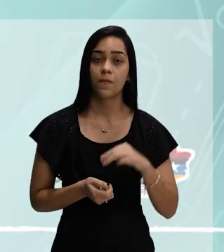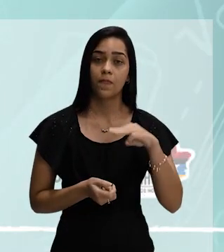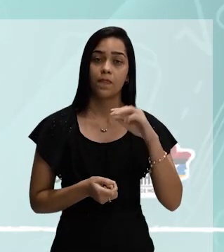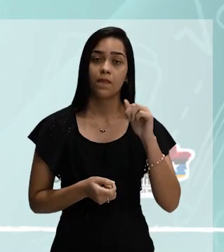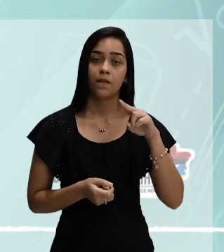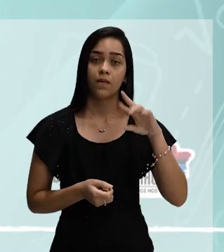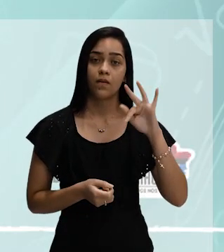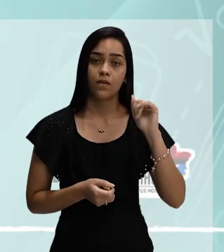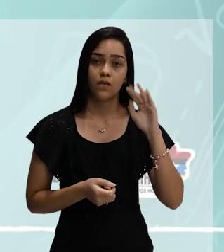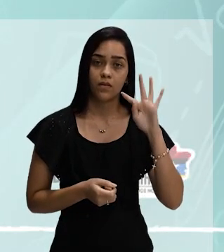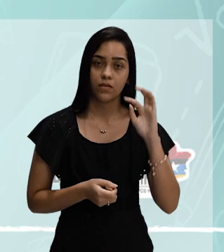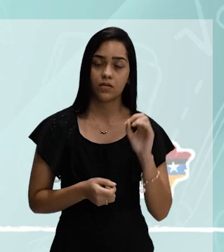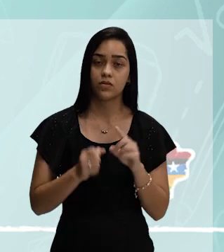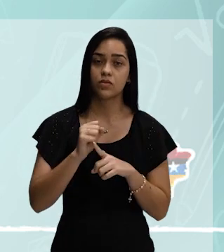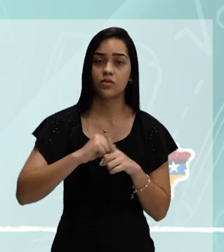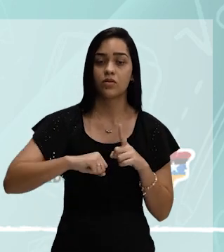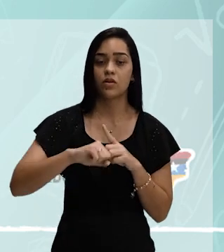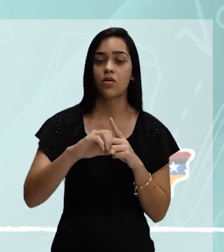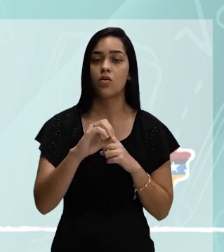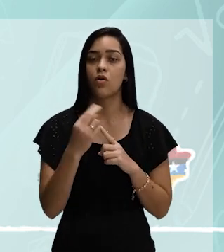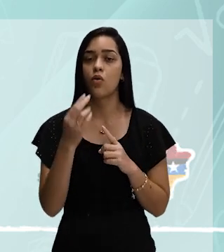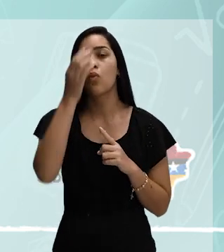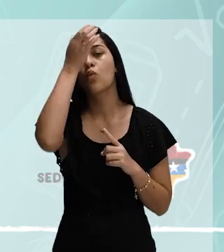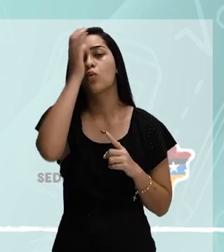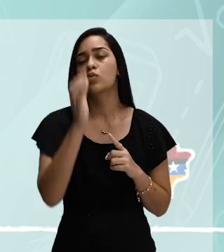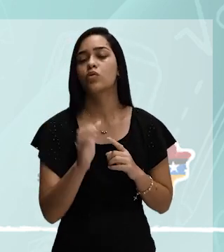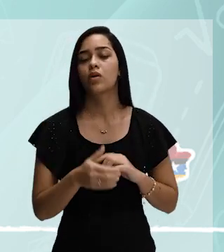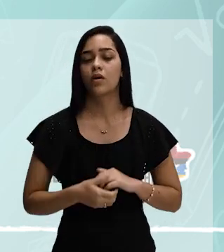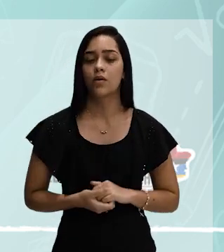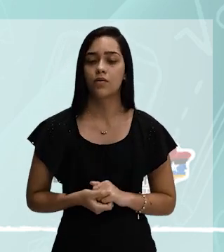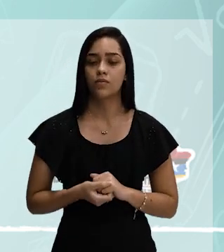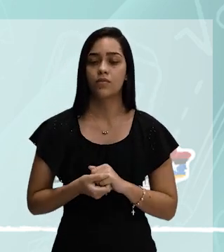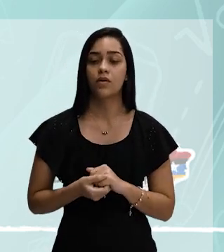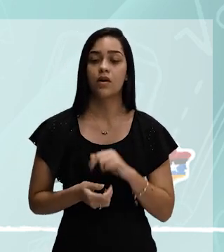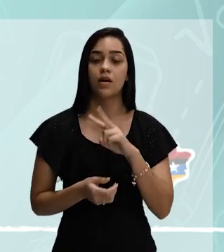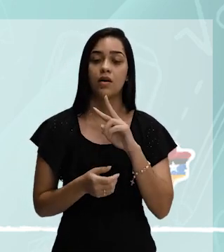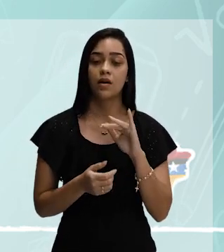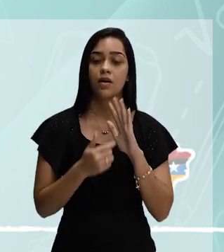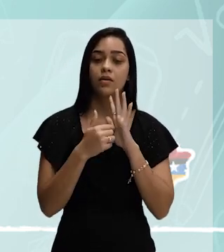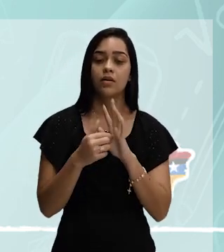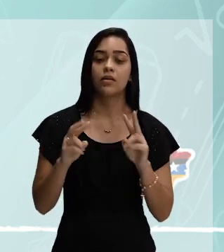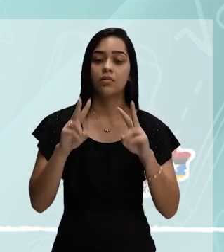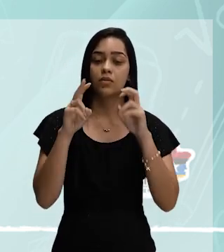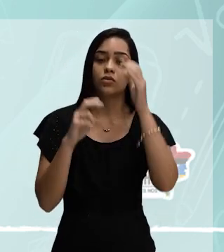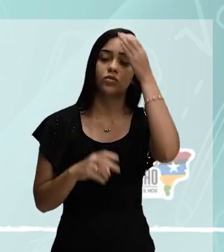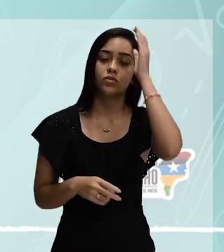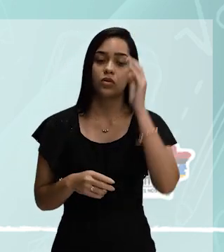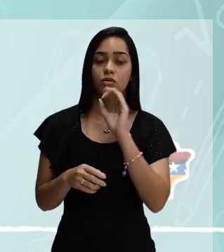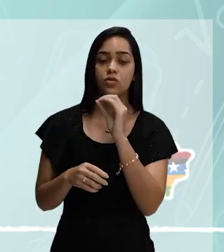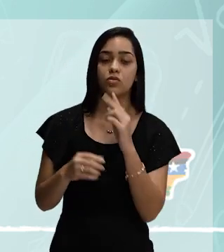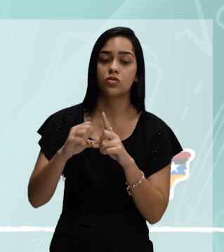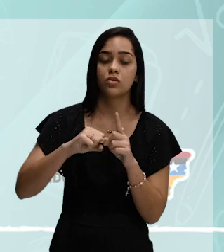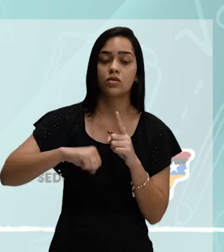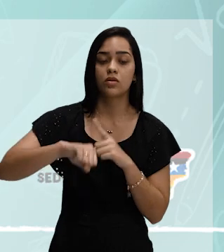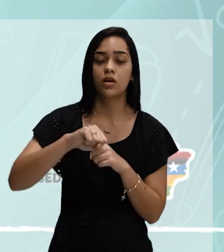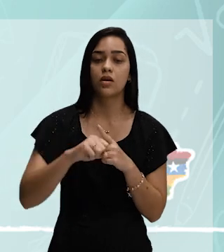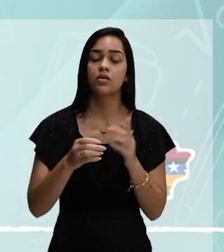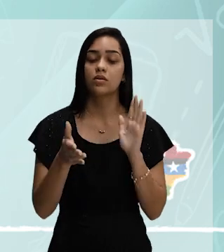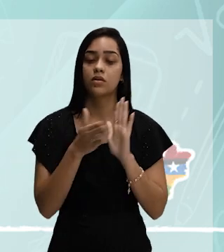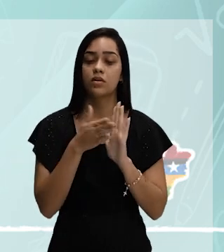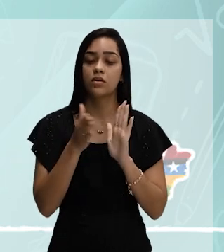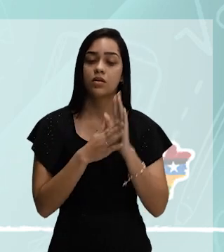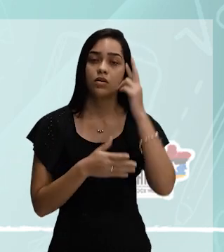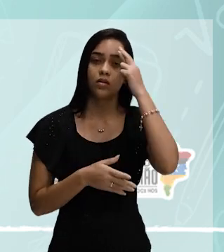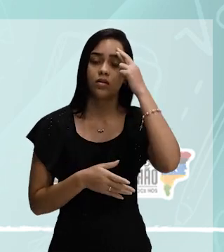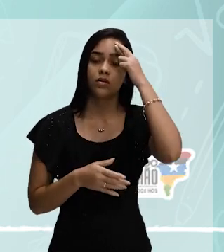Manifesto, acompanha aí, social ou cultural. Ele vai apresentar temáticas culturais ou sociais,